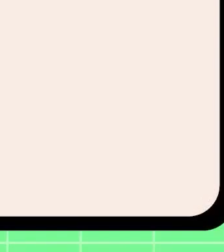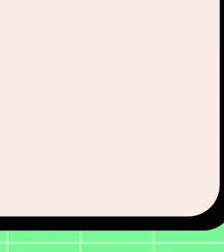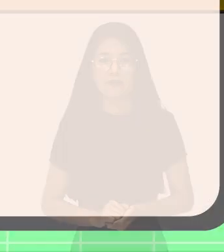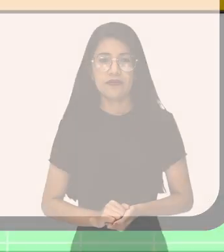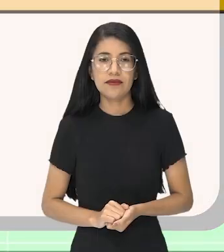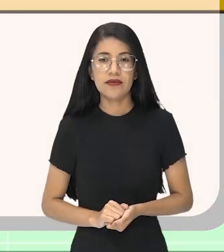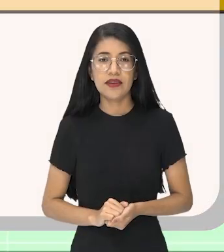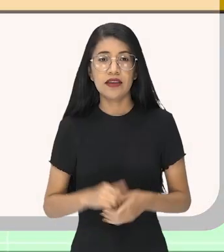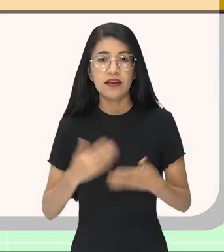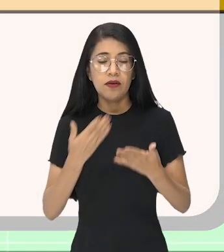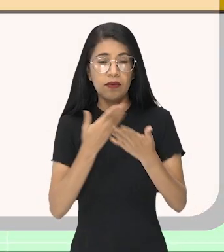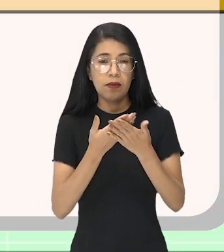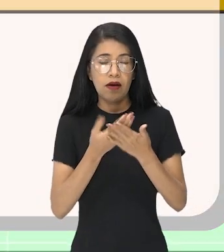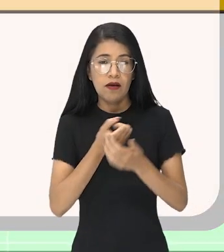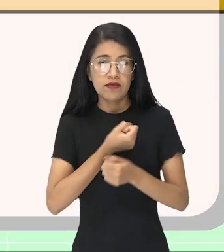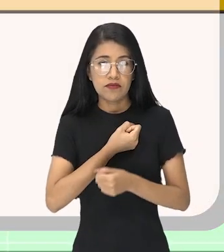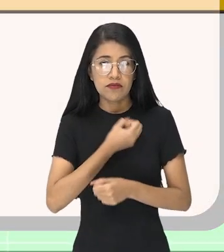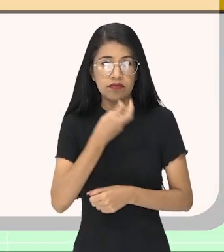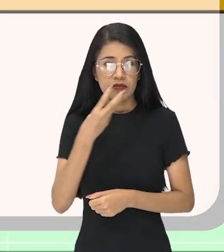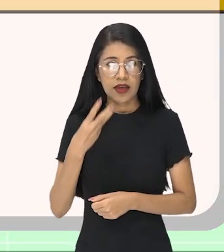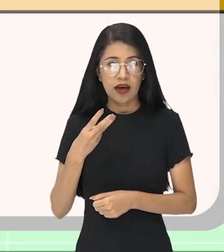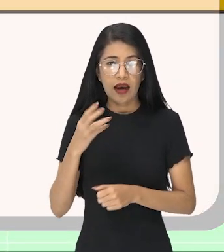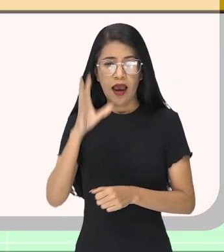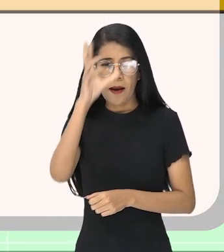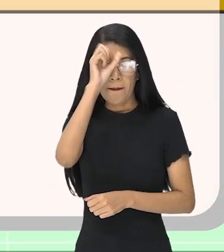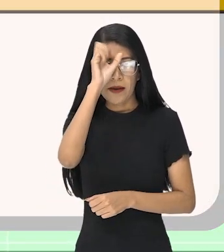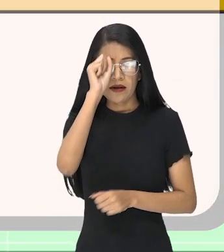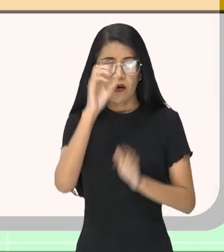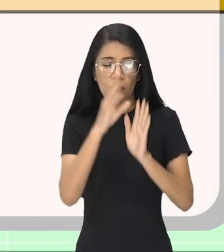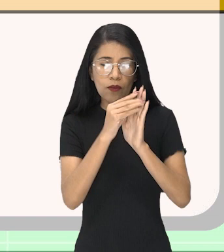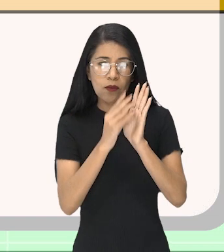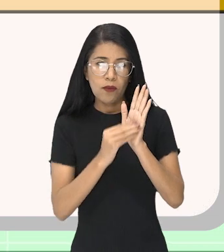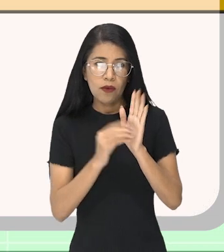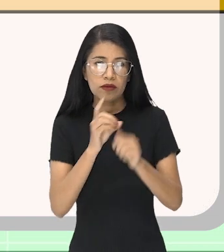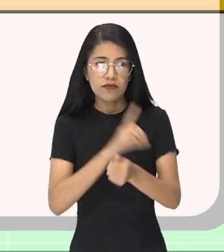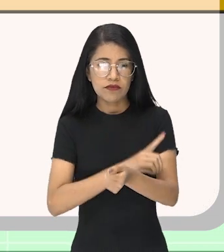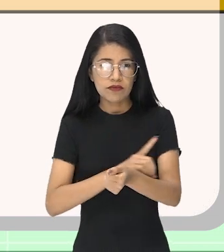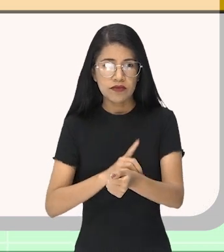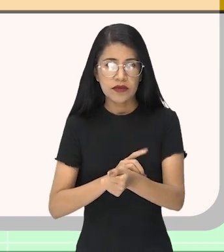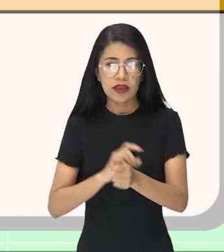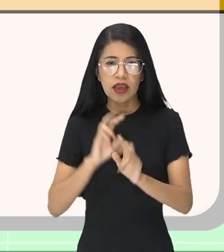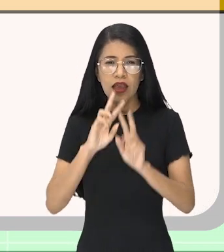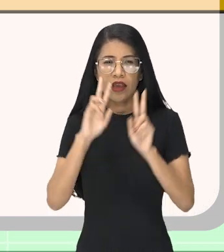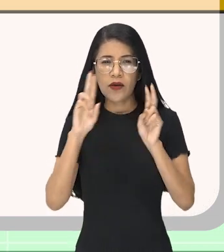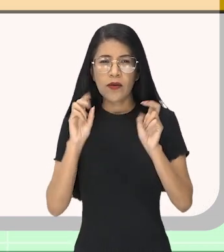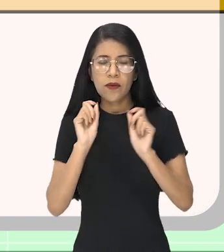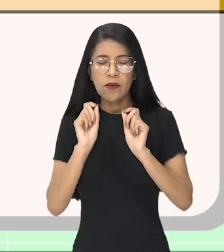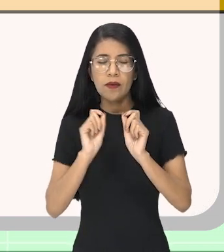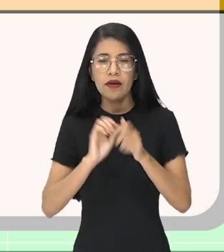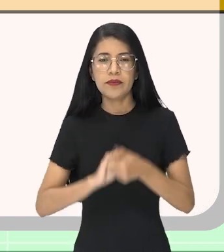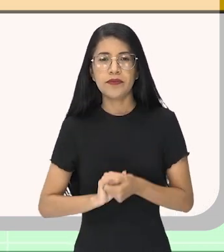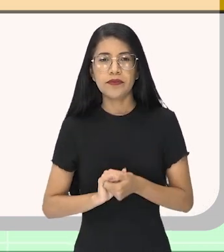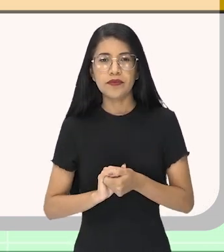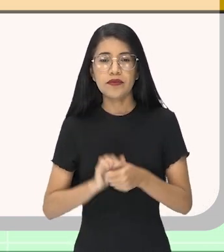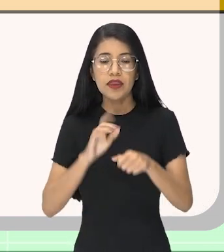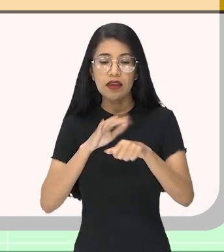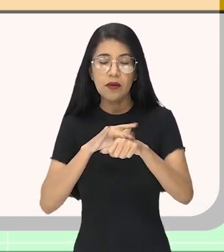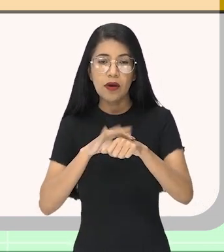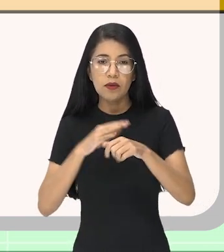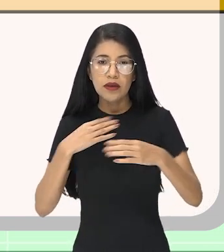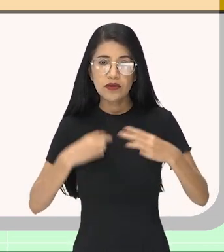Na aula 3, nós aprendemos sobre o conceito do diabetes, cuja definição diz que é uma doença